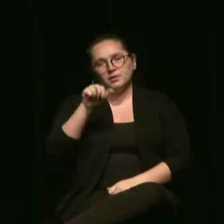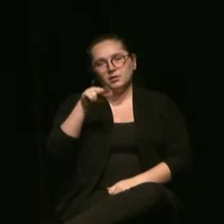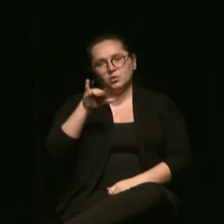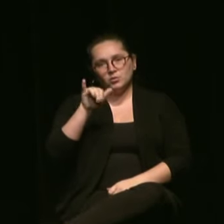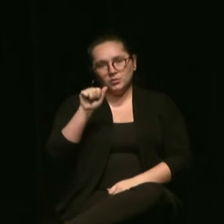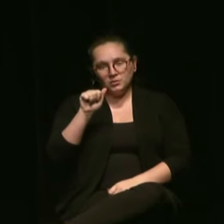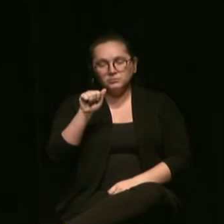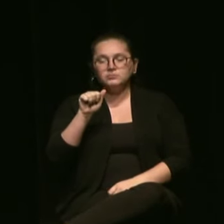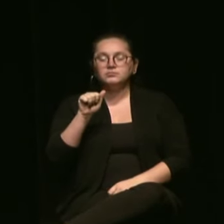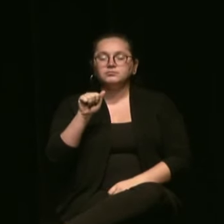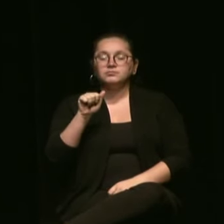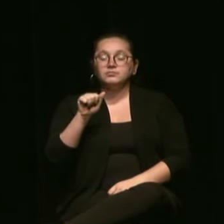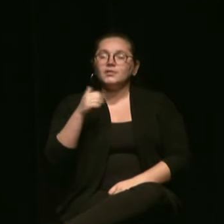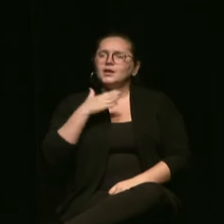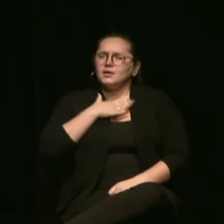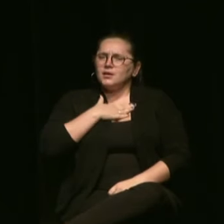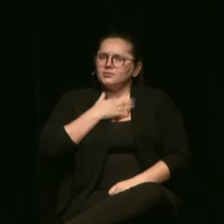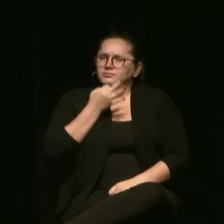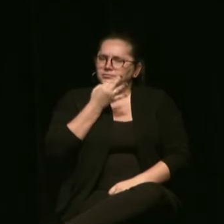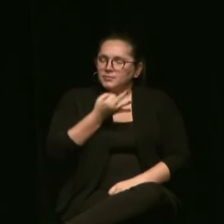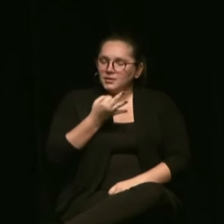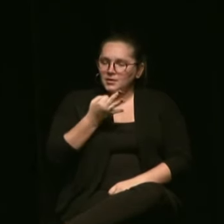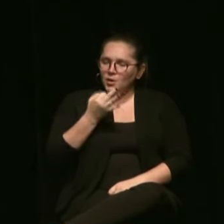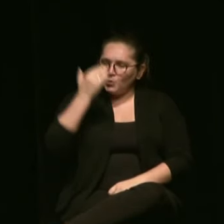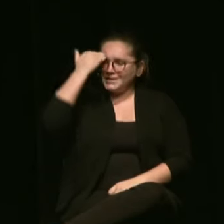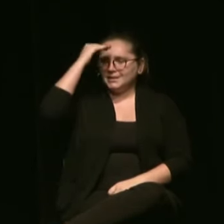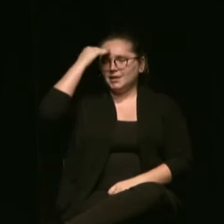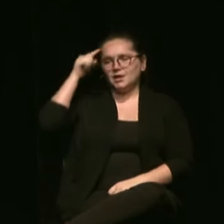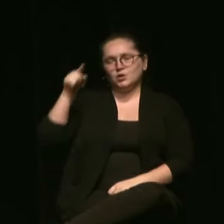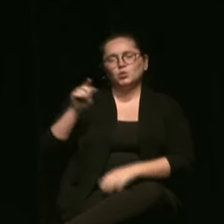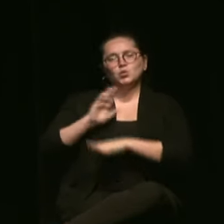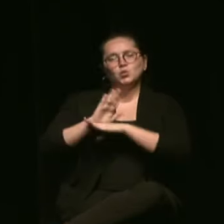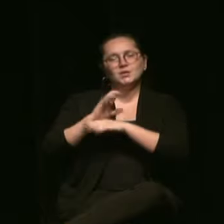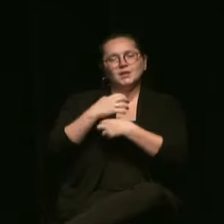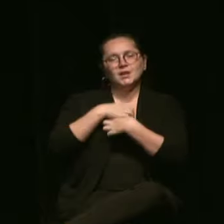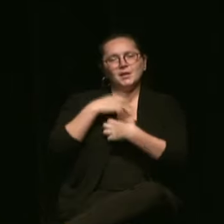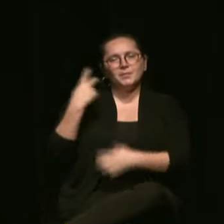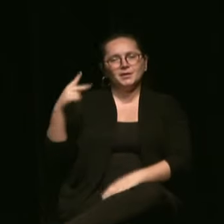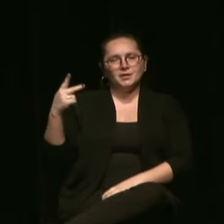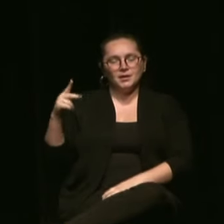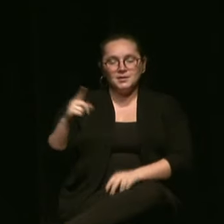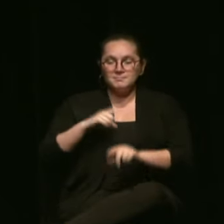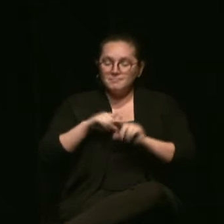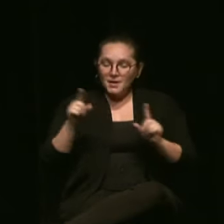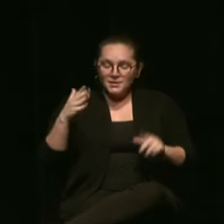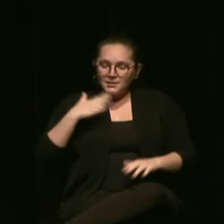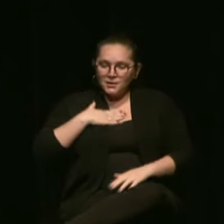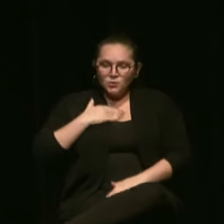Eu acho que eu compreendo bem o cinema dele, mas eu nunca consegui